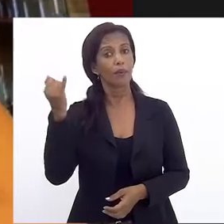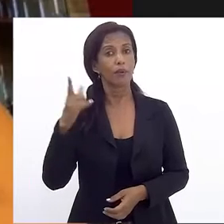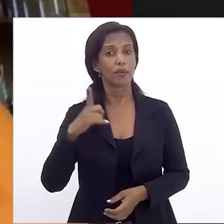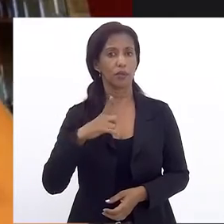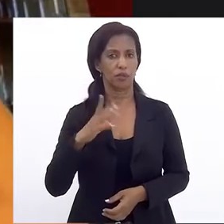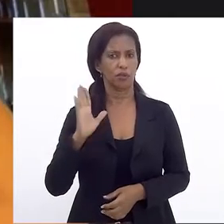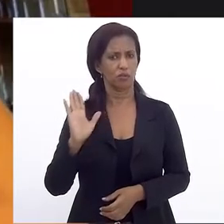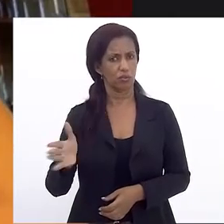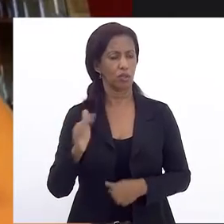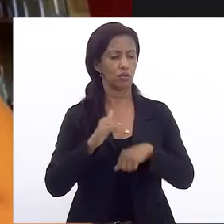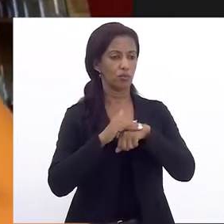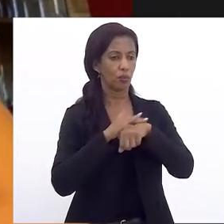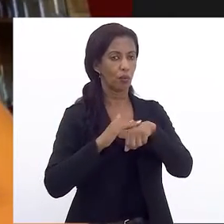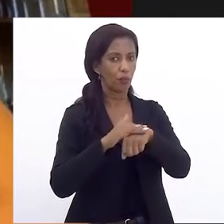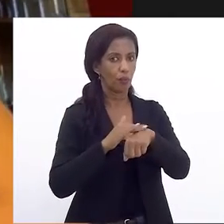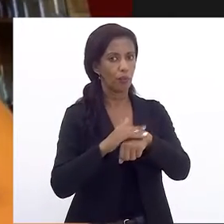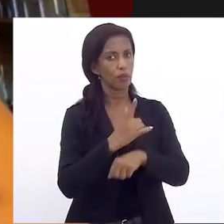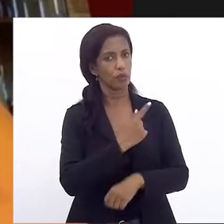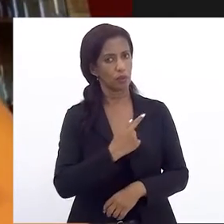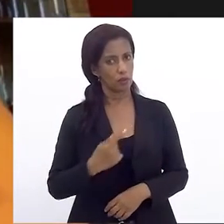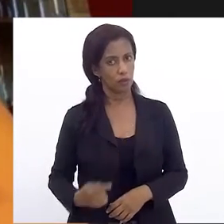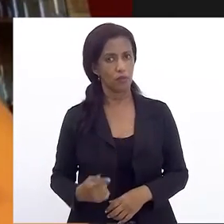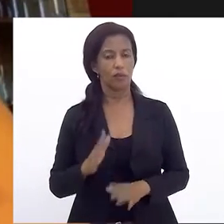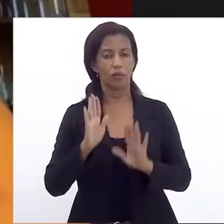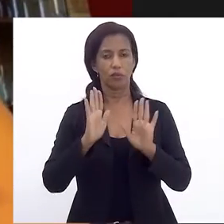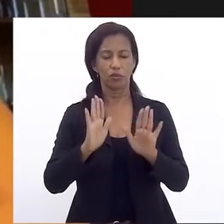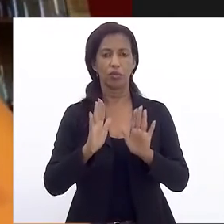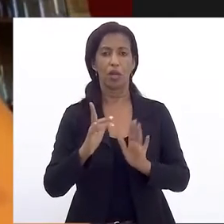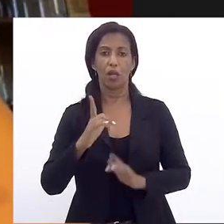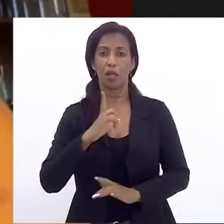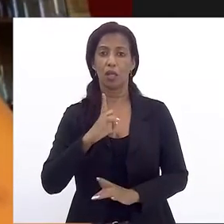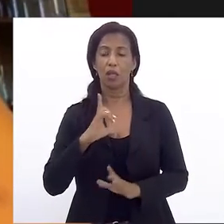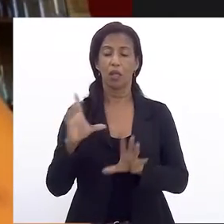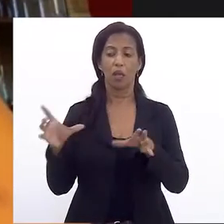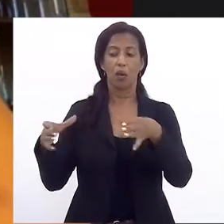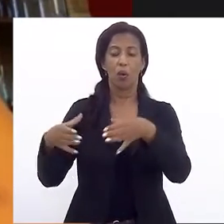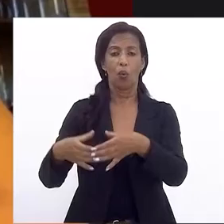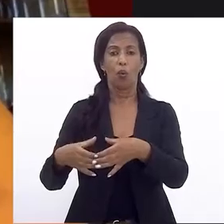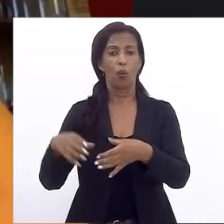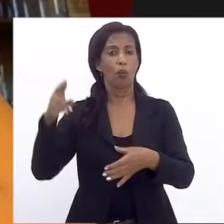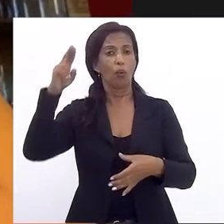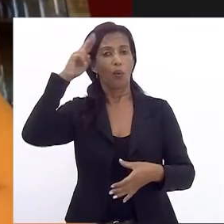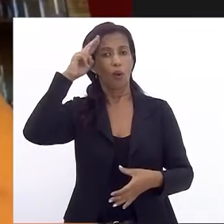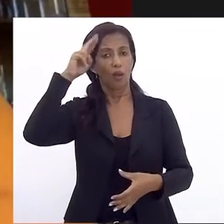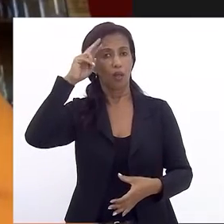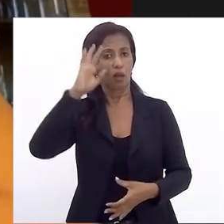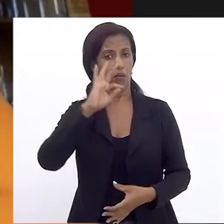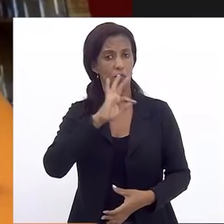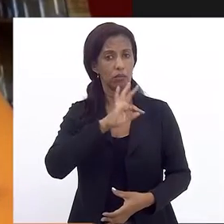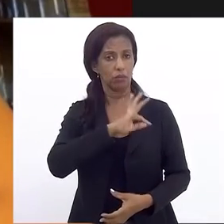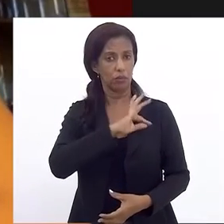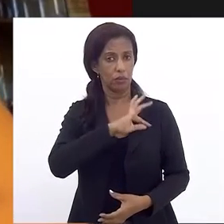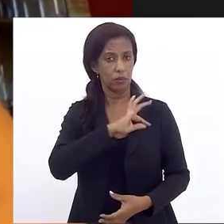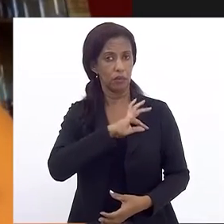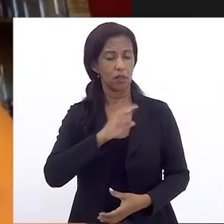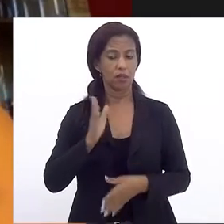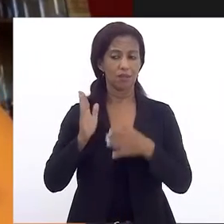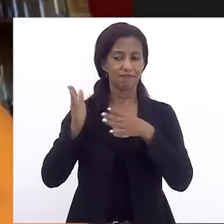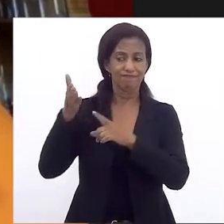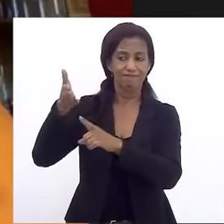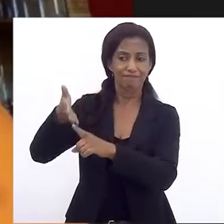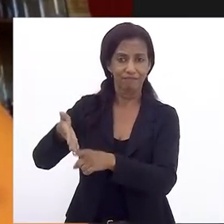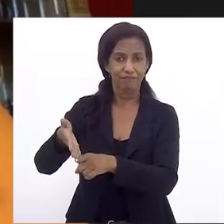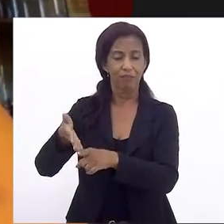com o governo a respeito de ter um batalhão que atenda especificamente a região dos lagos, porque